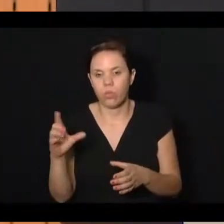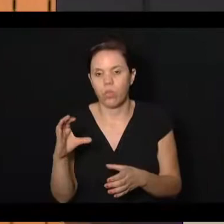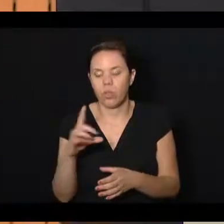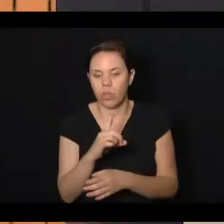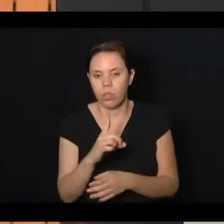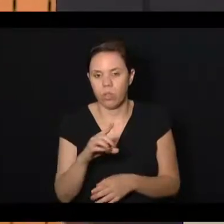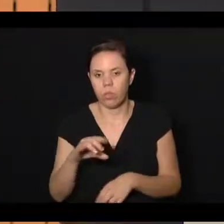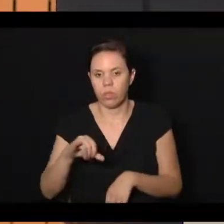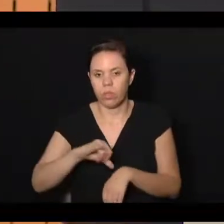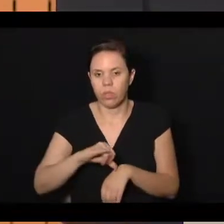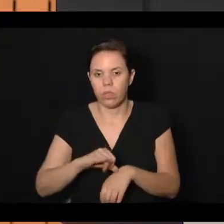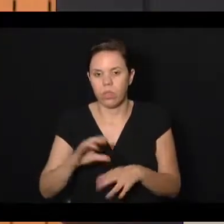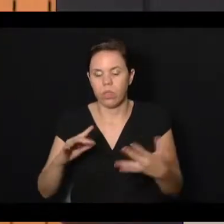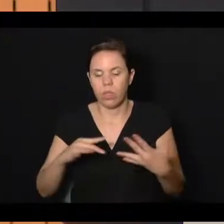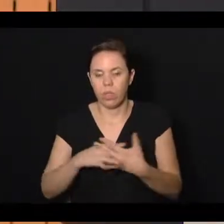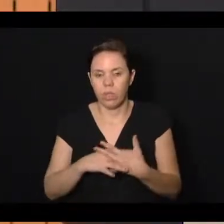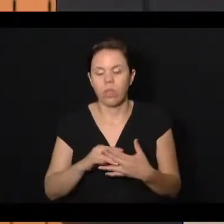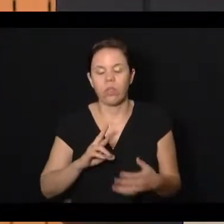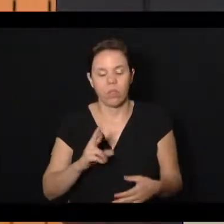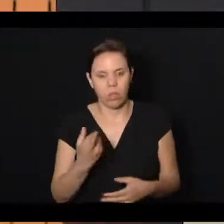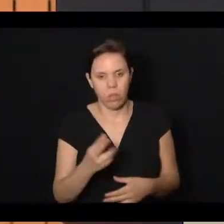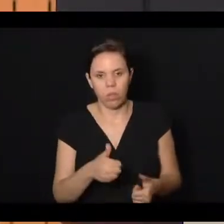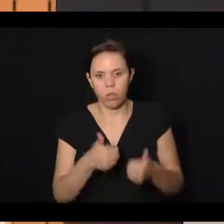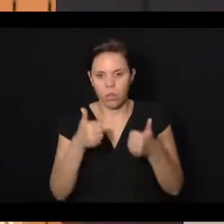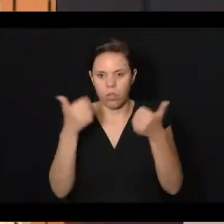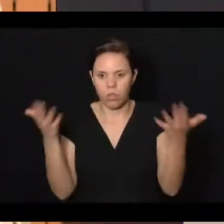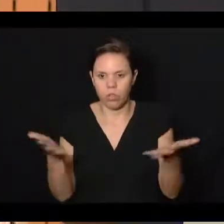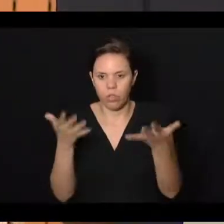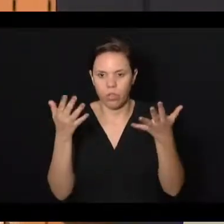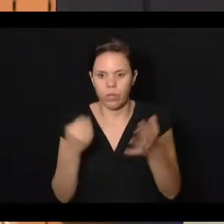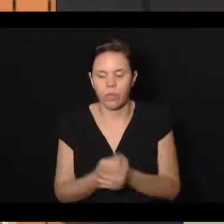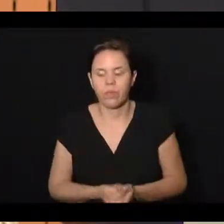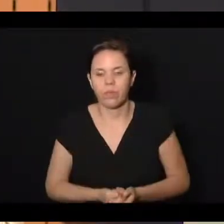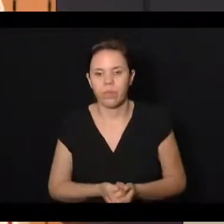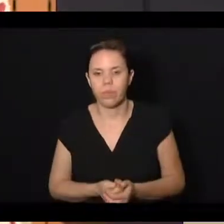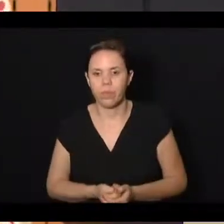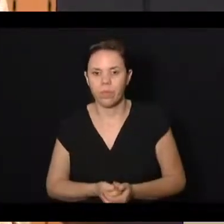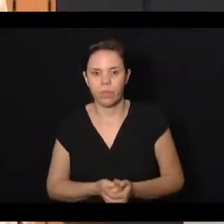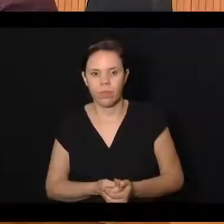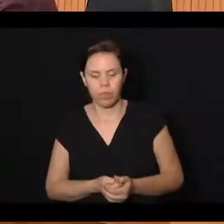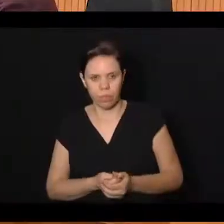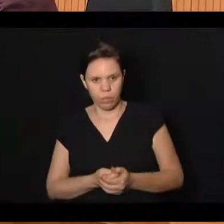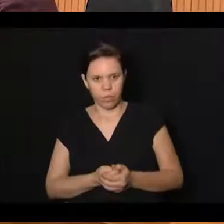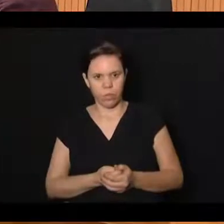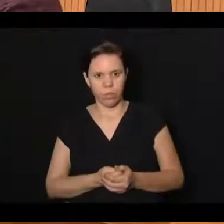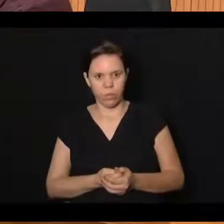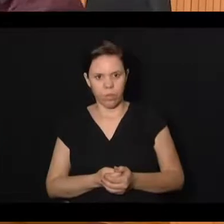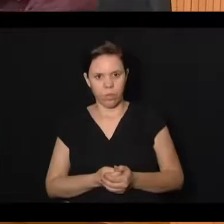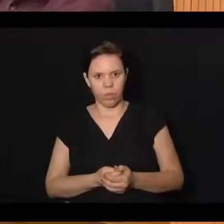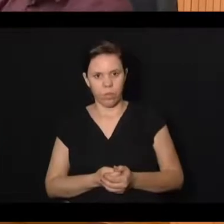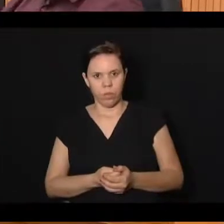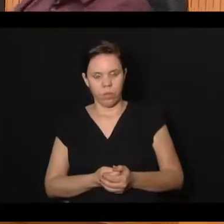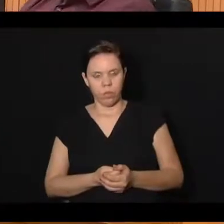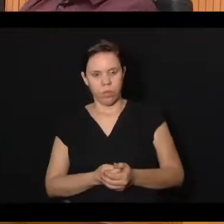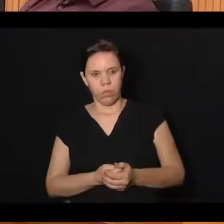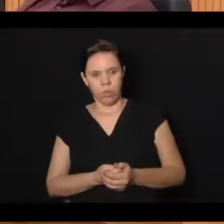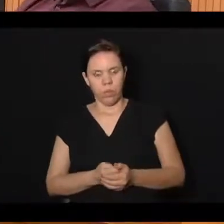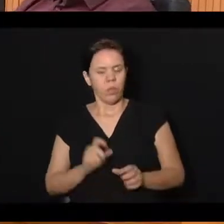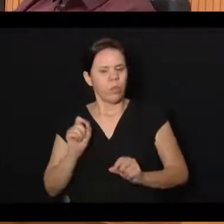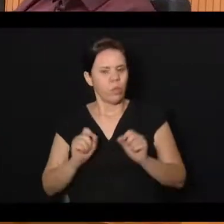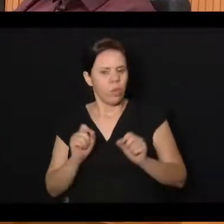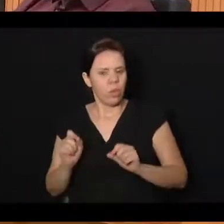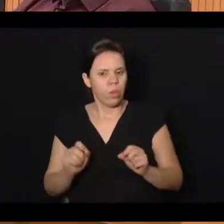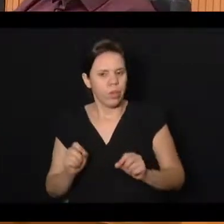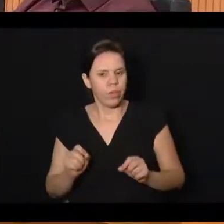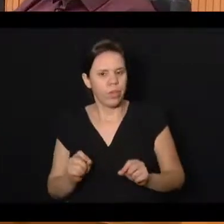programa que tem dado bastante resultado positivo se o item sobre essa questão de estar na rua